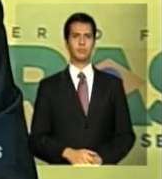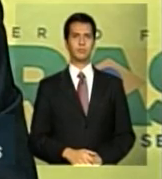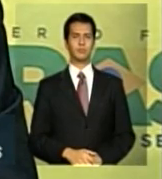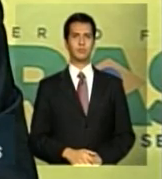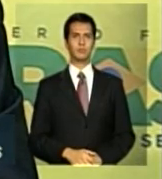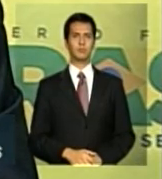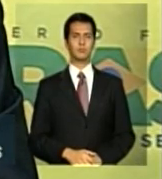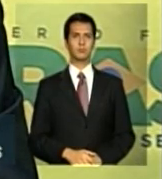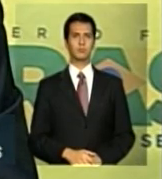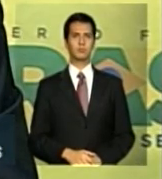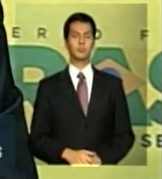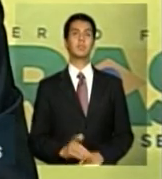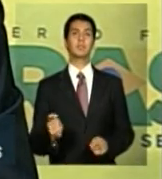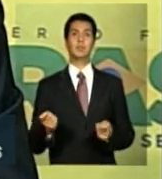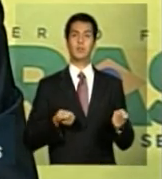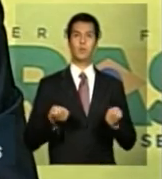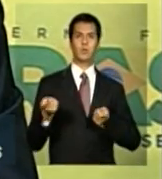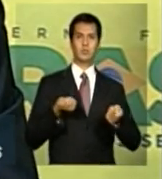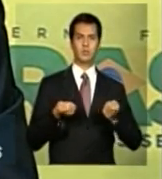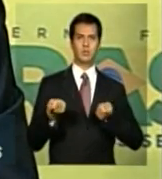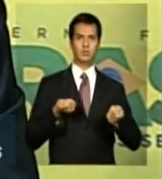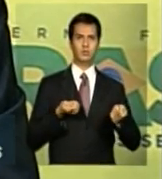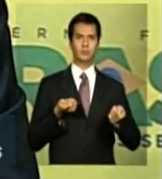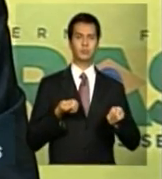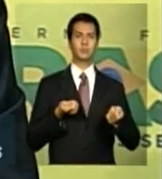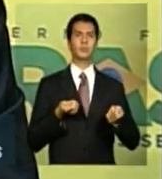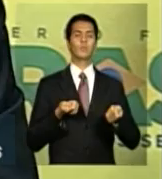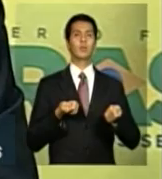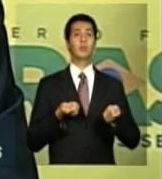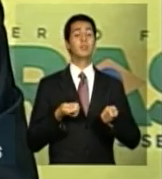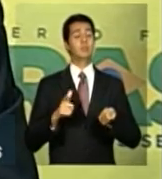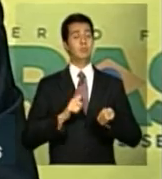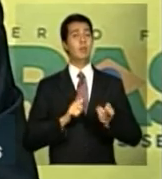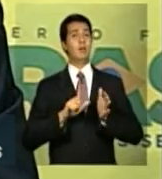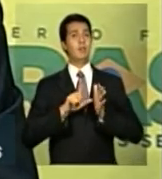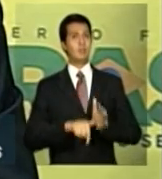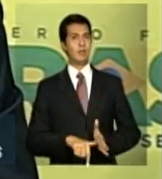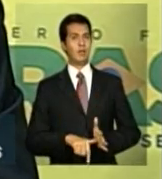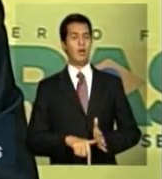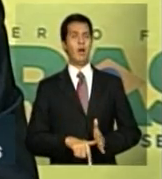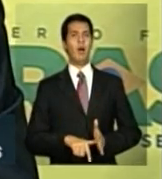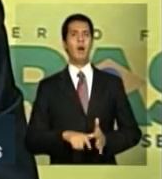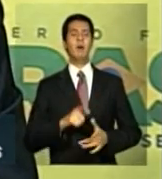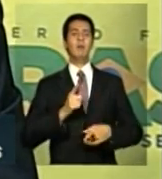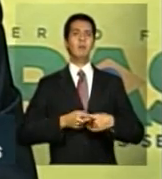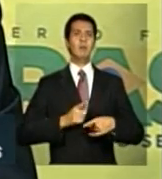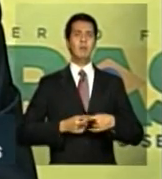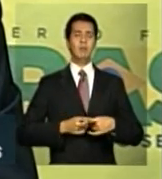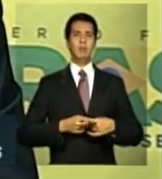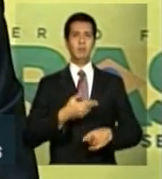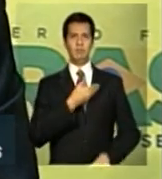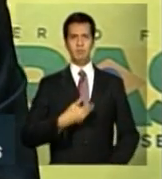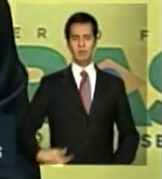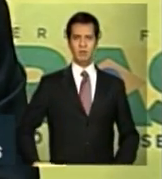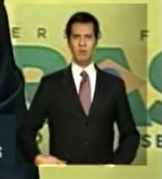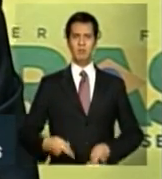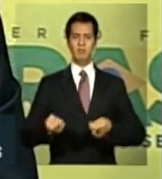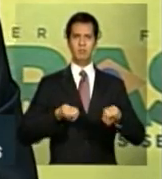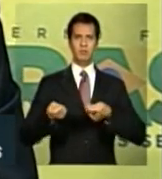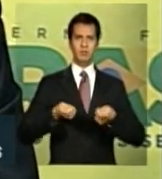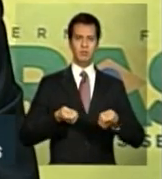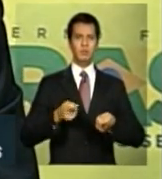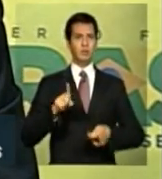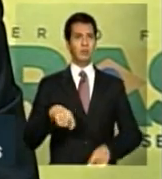a negociação da carreira estava atrasada por uma razão que é de conhecimento público. O negociador do governo, que